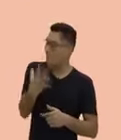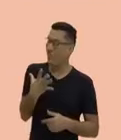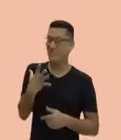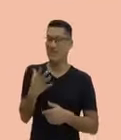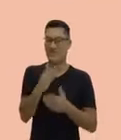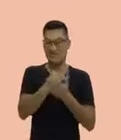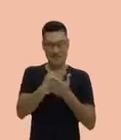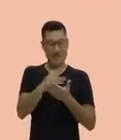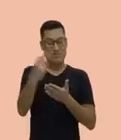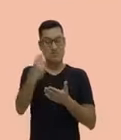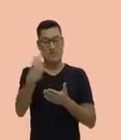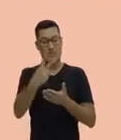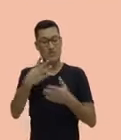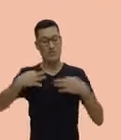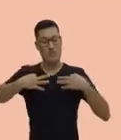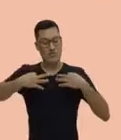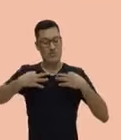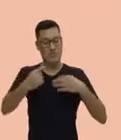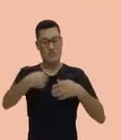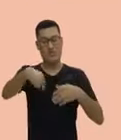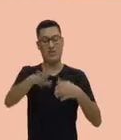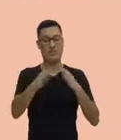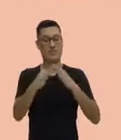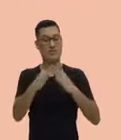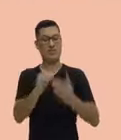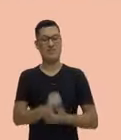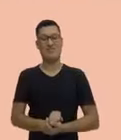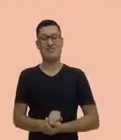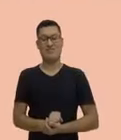duas camisas aí que eu vou levar. É pra já.